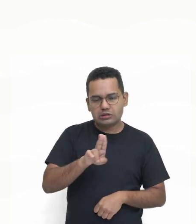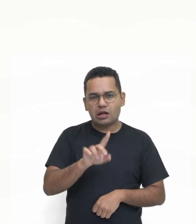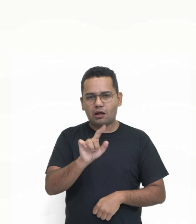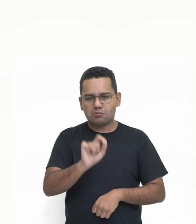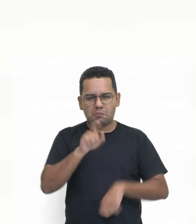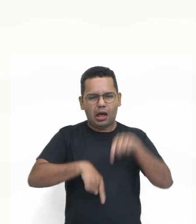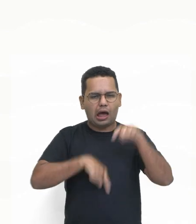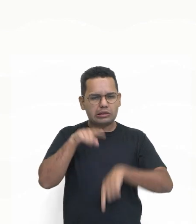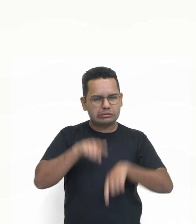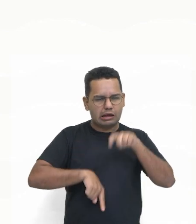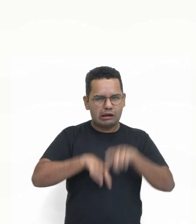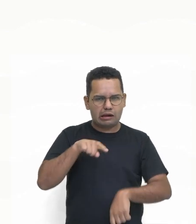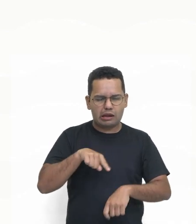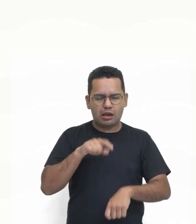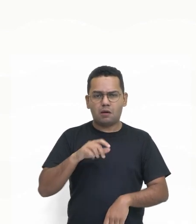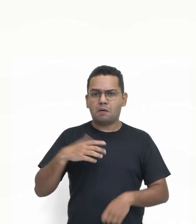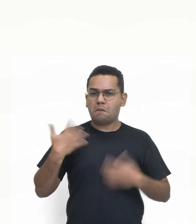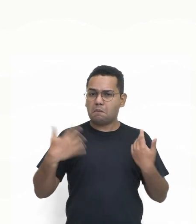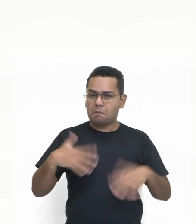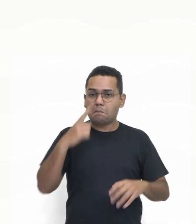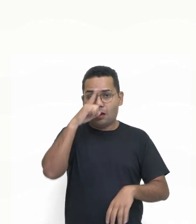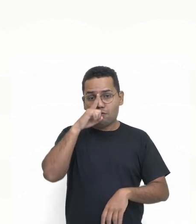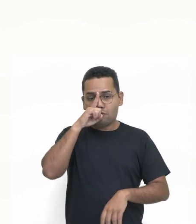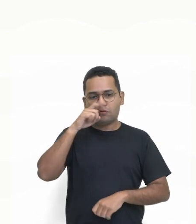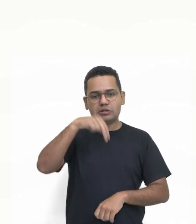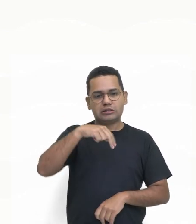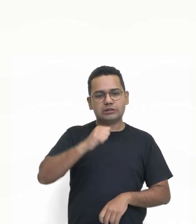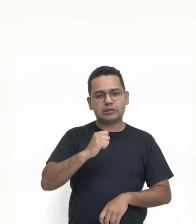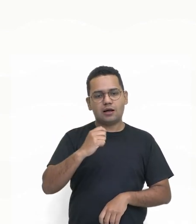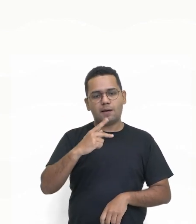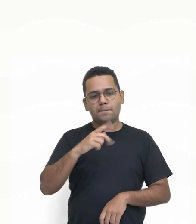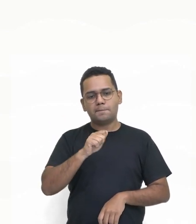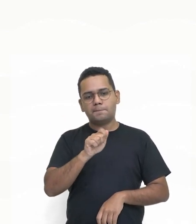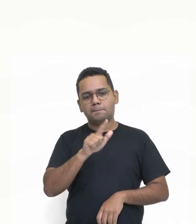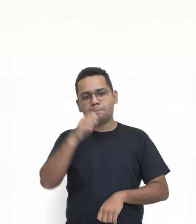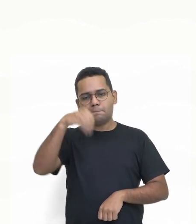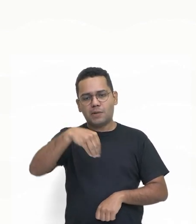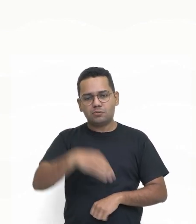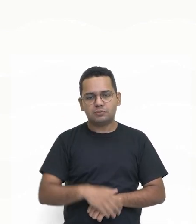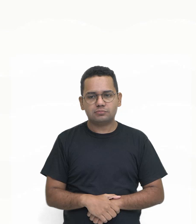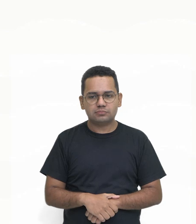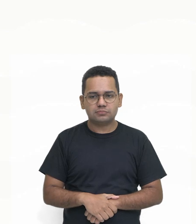agente laranja. Esse napalm, ele era uma espécie de inseticida,